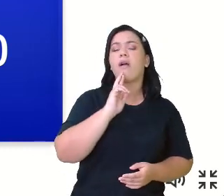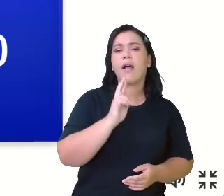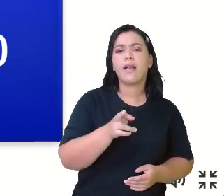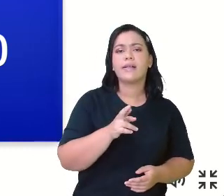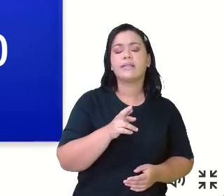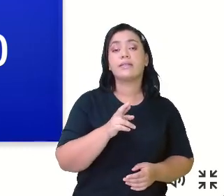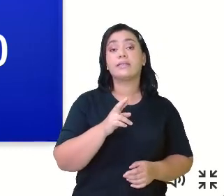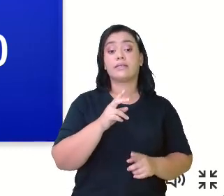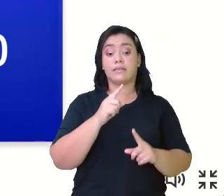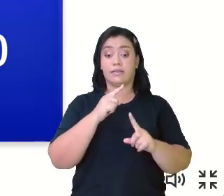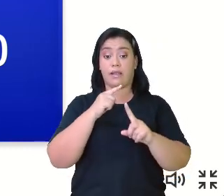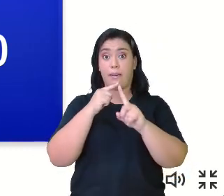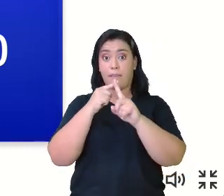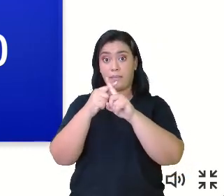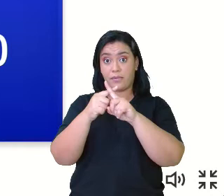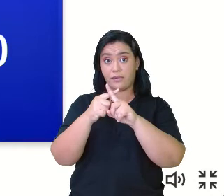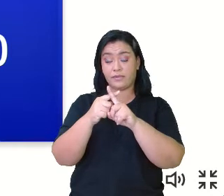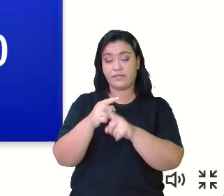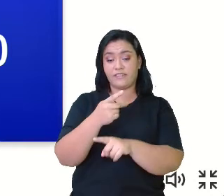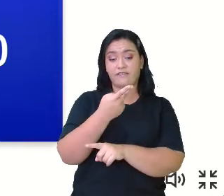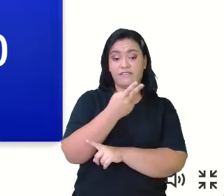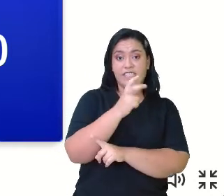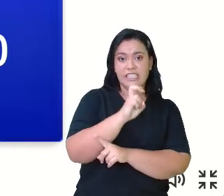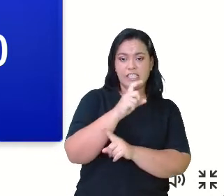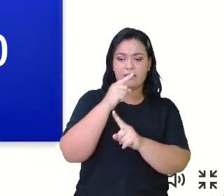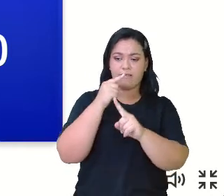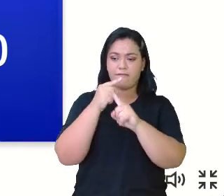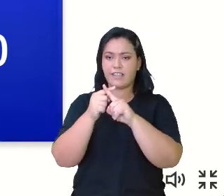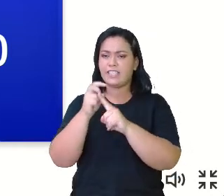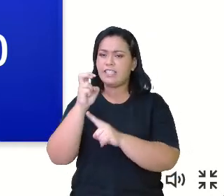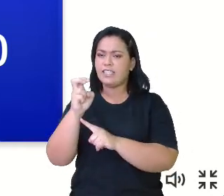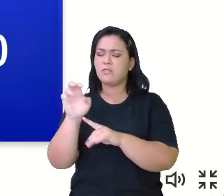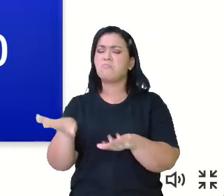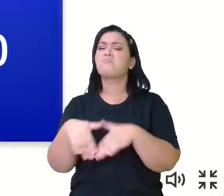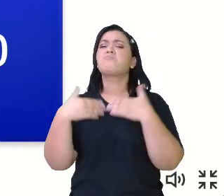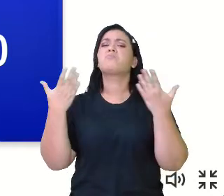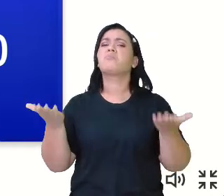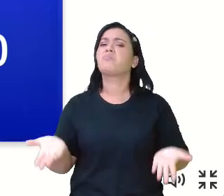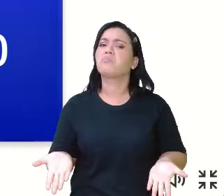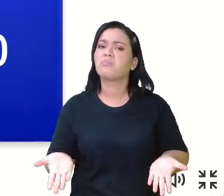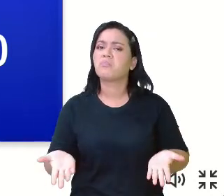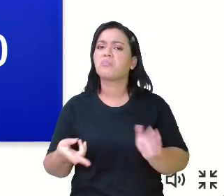da multiplicação, 25 vezes 5, qual é, hein?